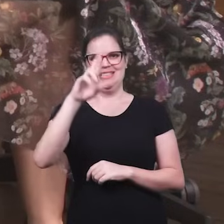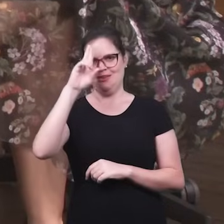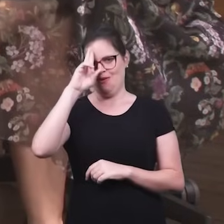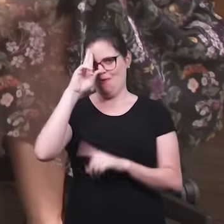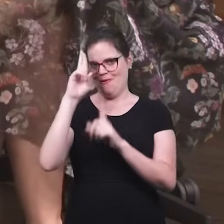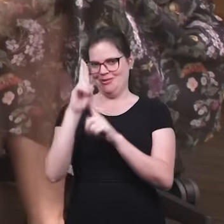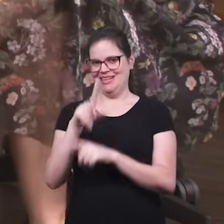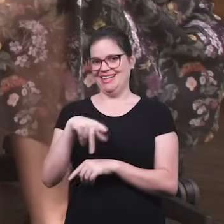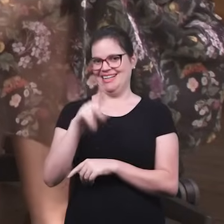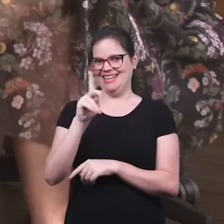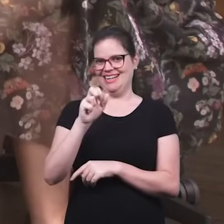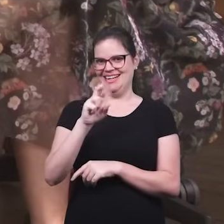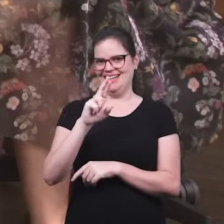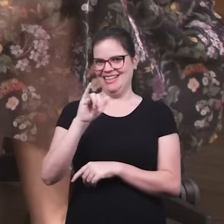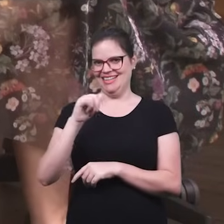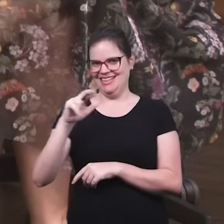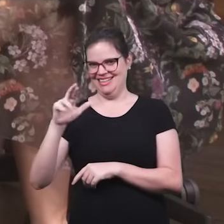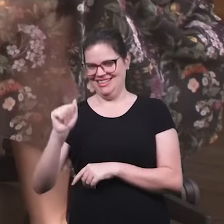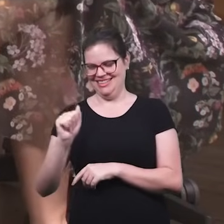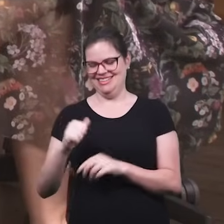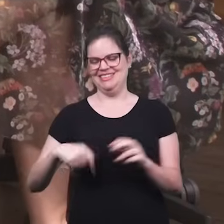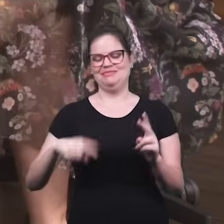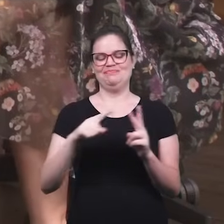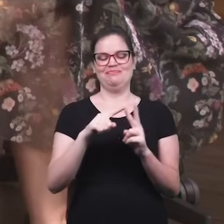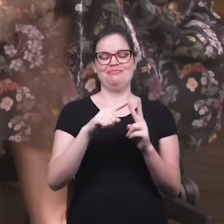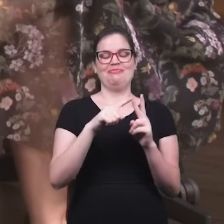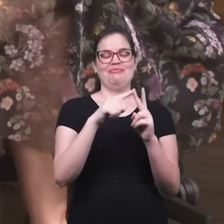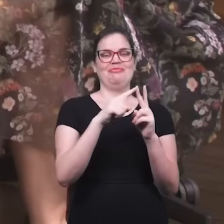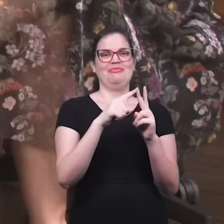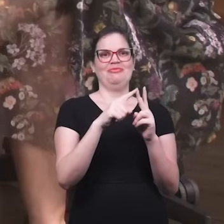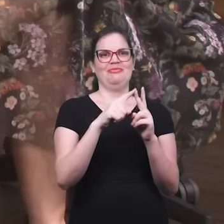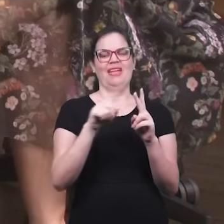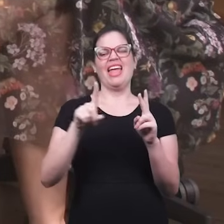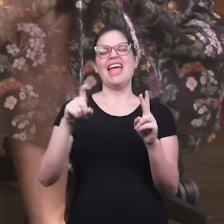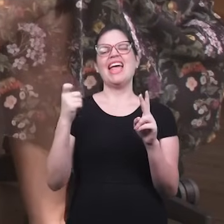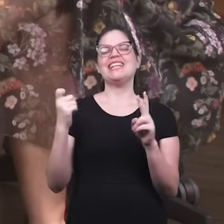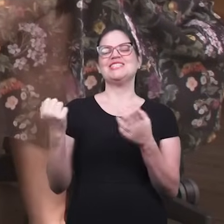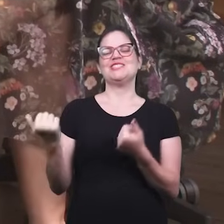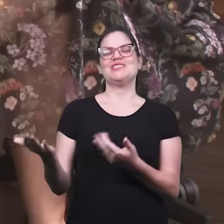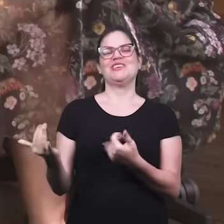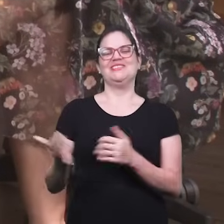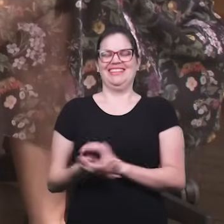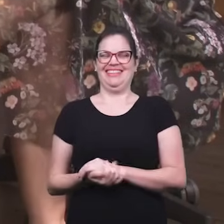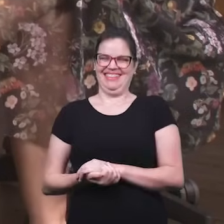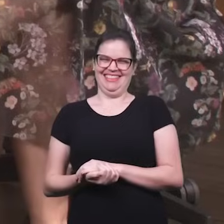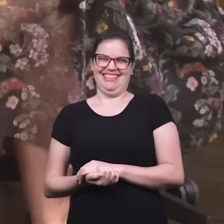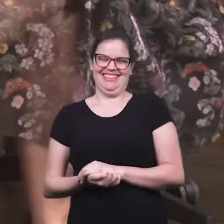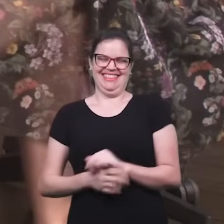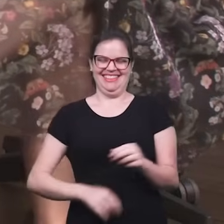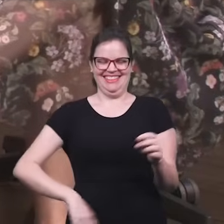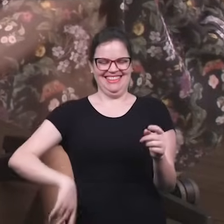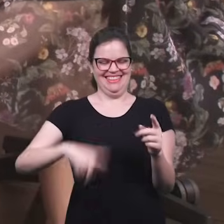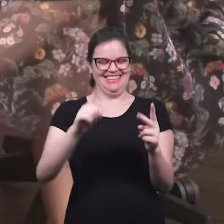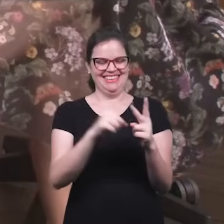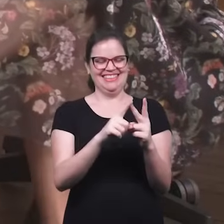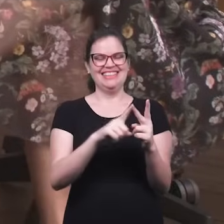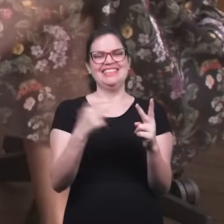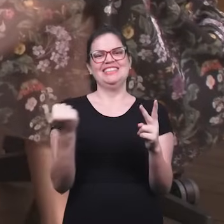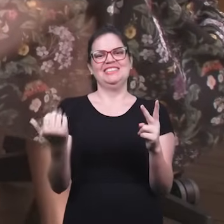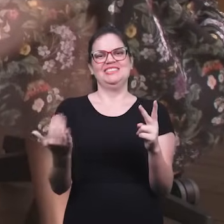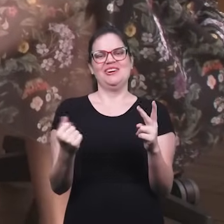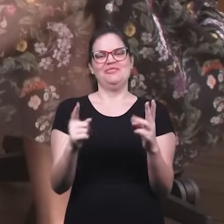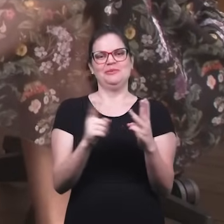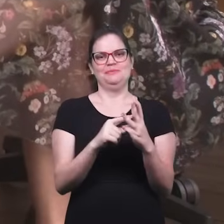senhora, Karina. E uma ex-jovem, né? Melhor dizer assim. E os